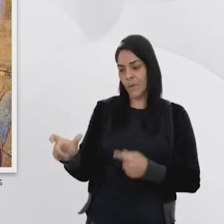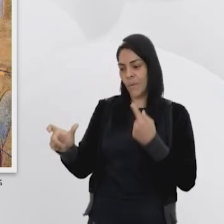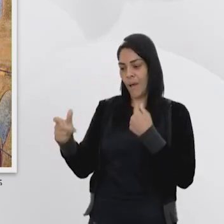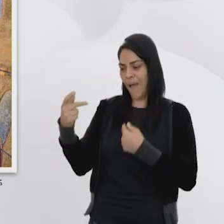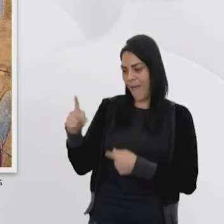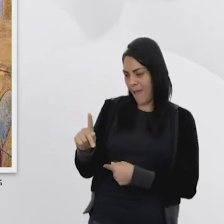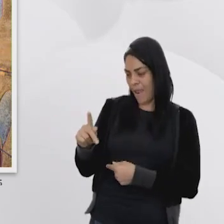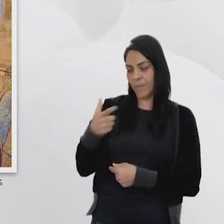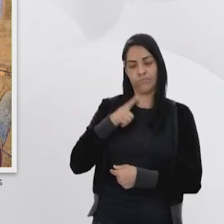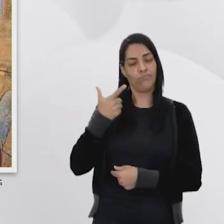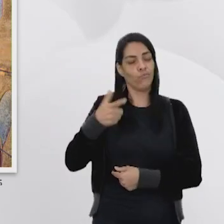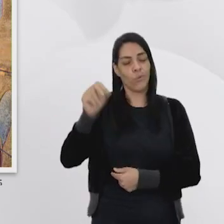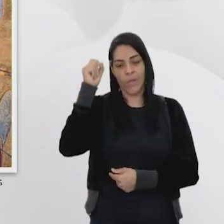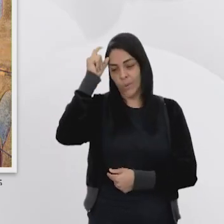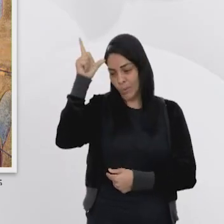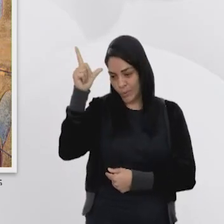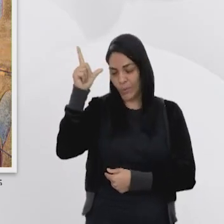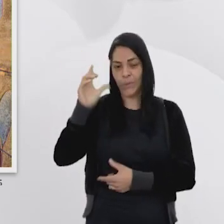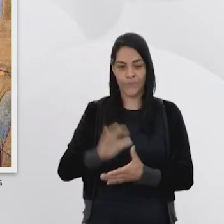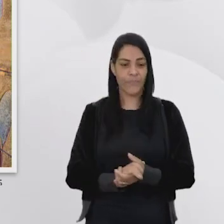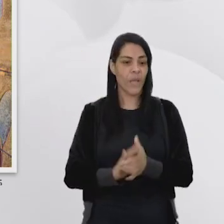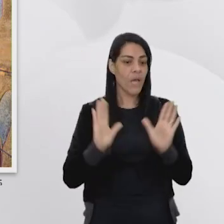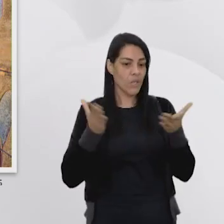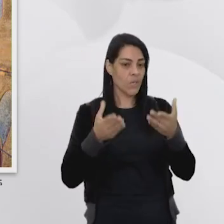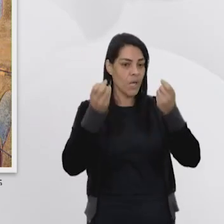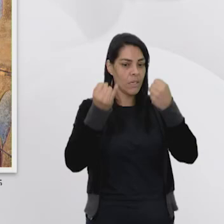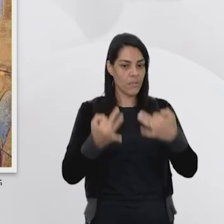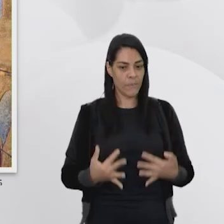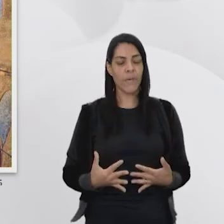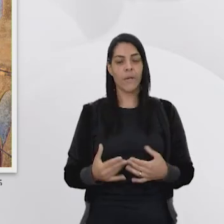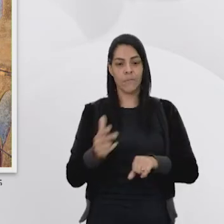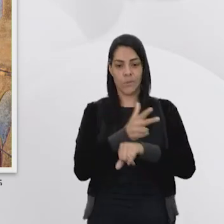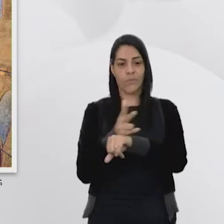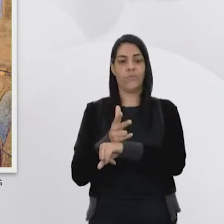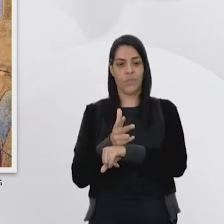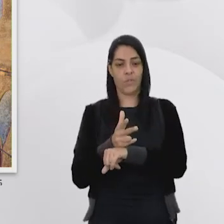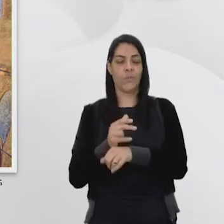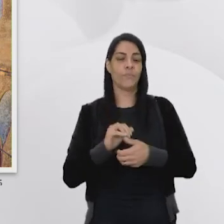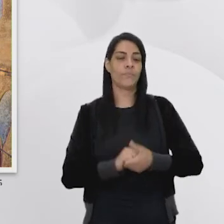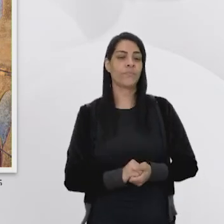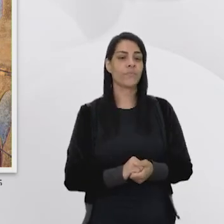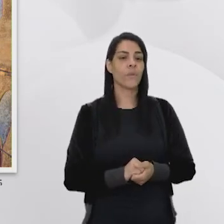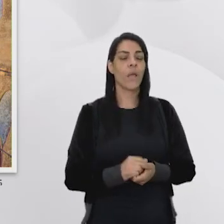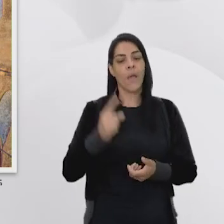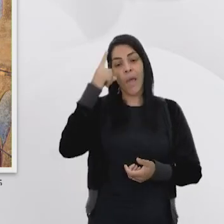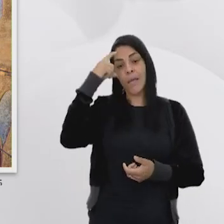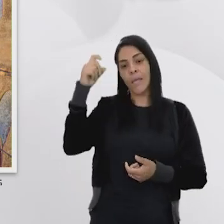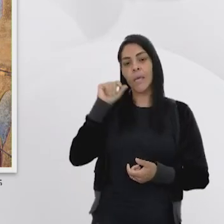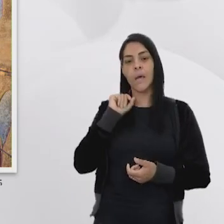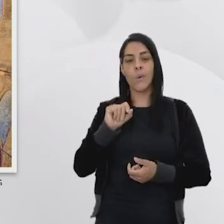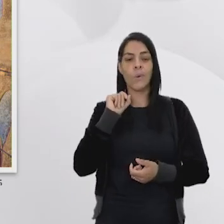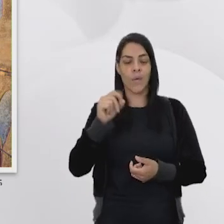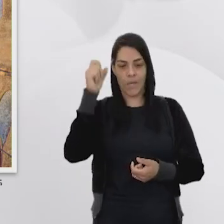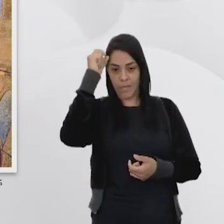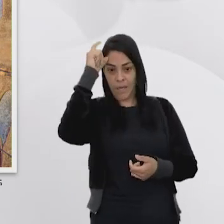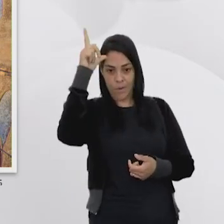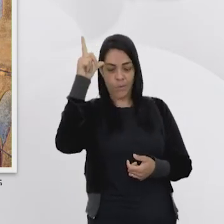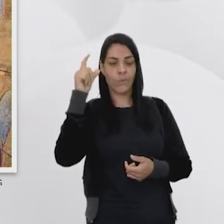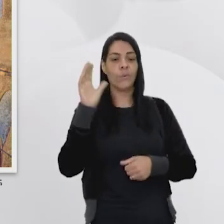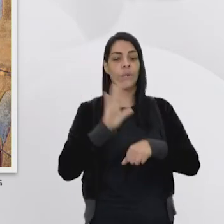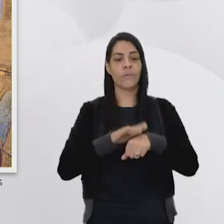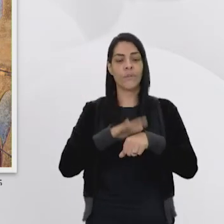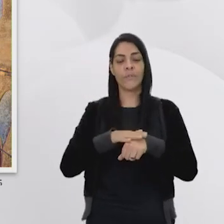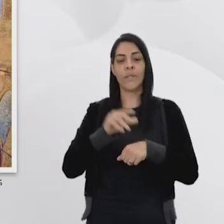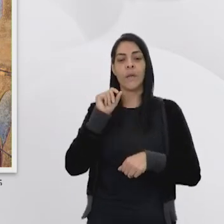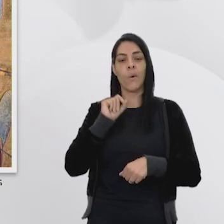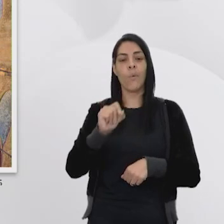disse no vídeo, você está pegando um viés iluminista, que é aquela ideia de que a cultura ela foi feita